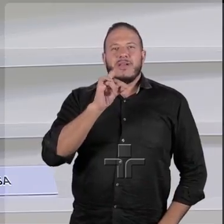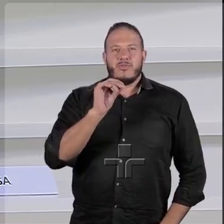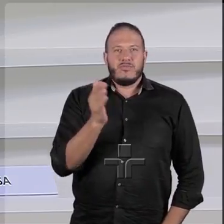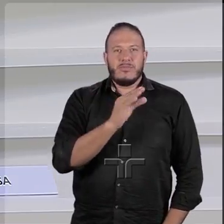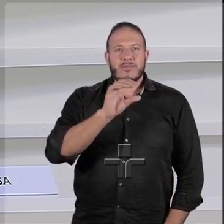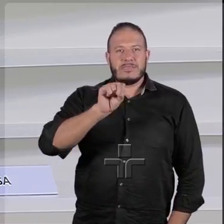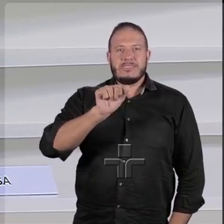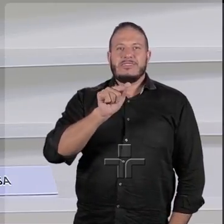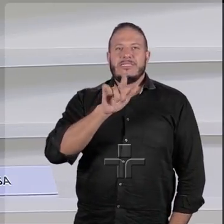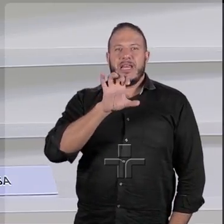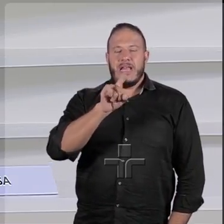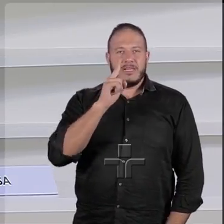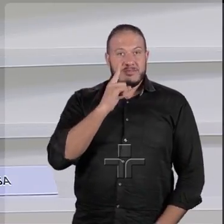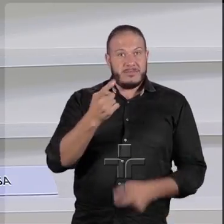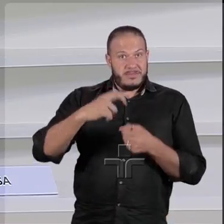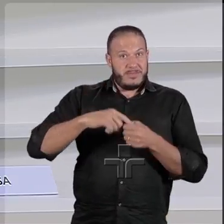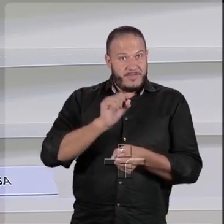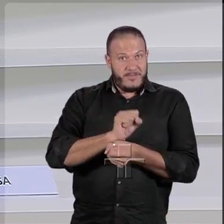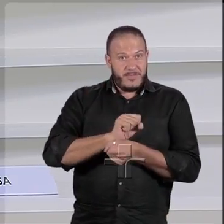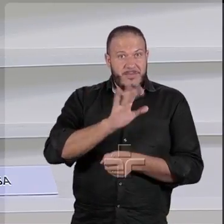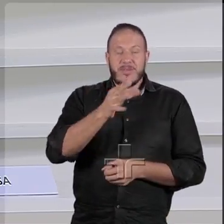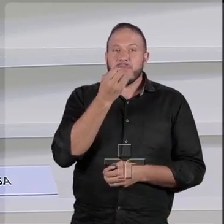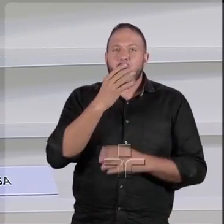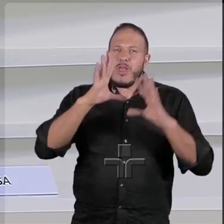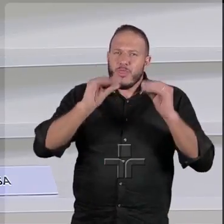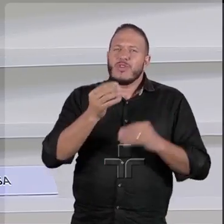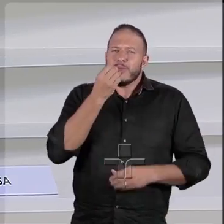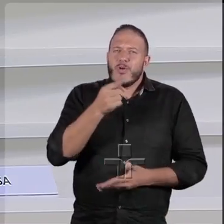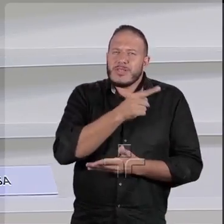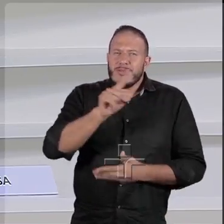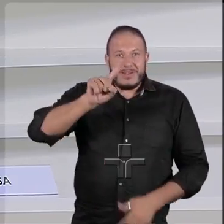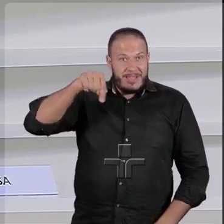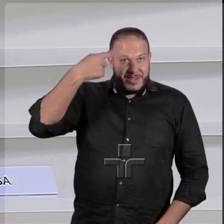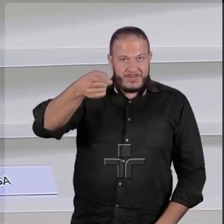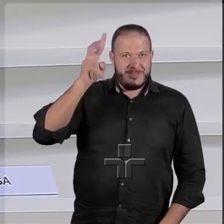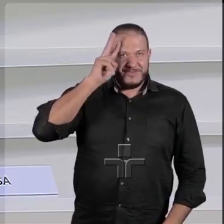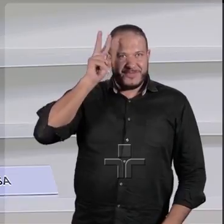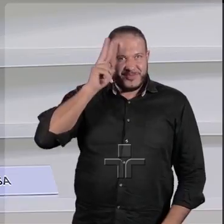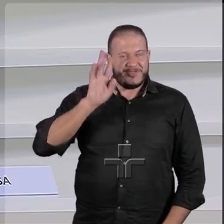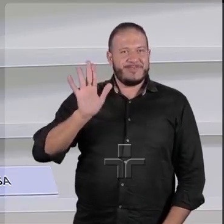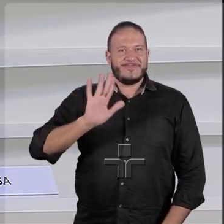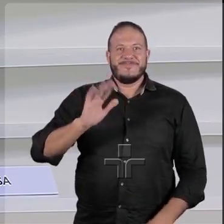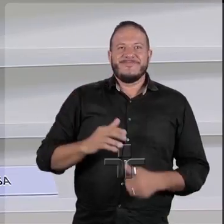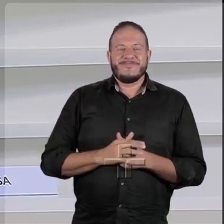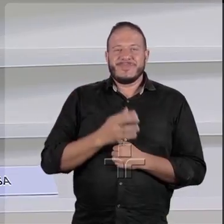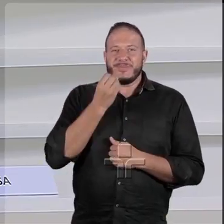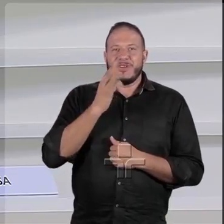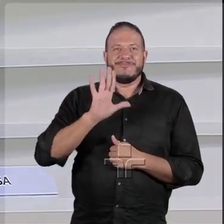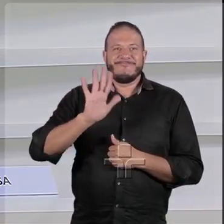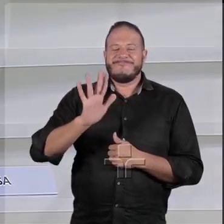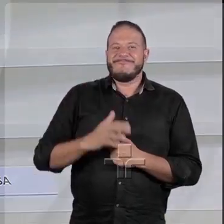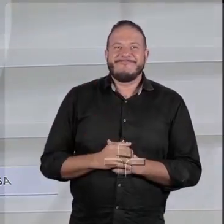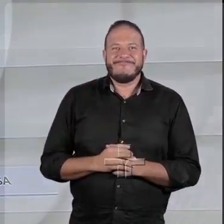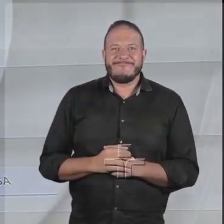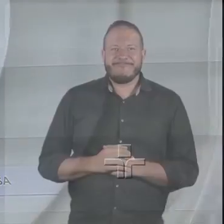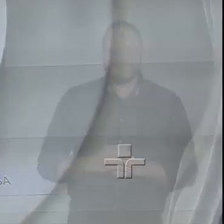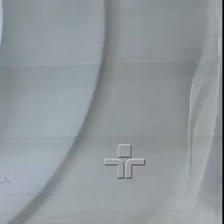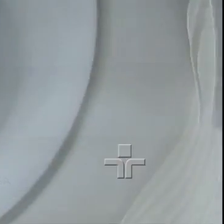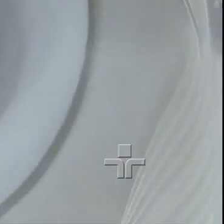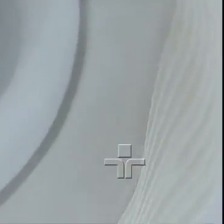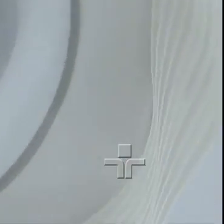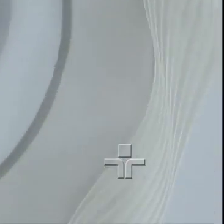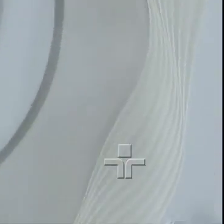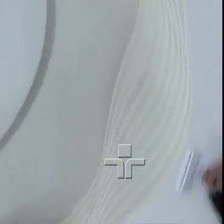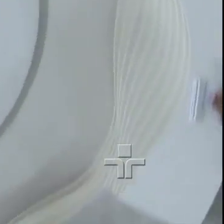Não percam. Boa noite, boa semana e até a próxima segunda-feira. Até lá!